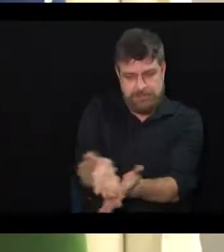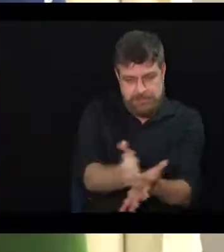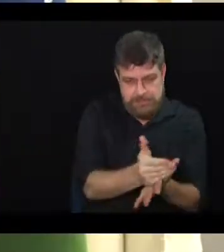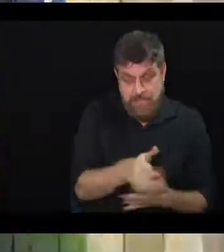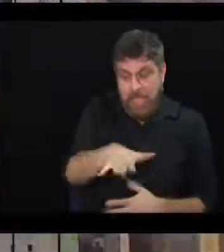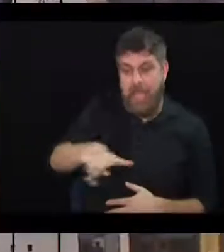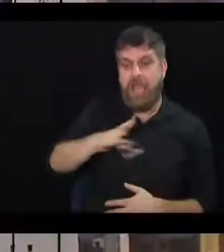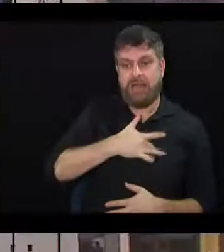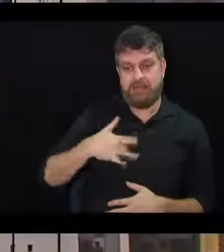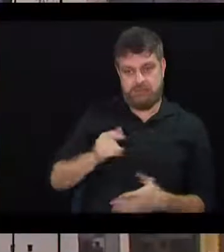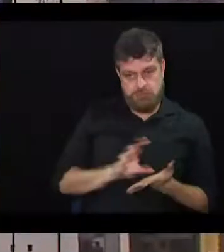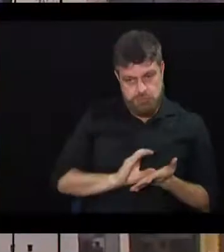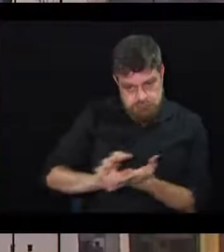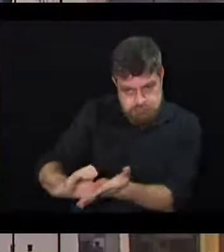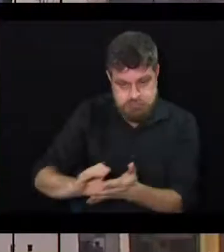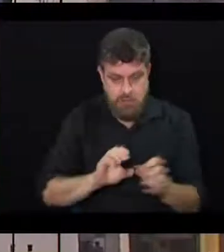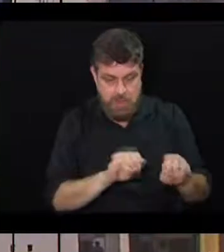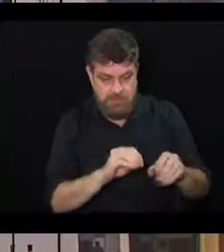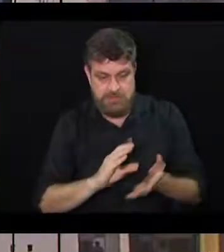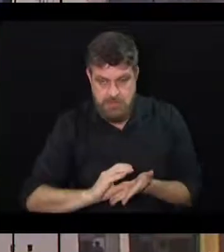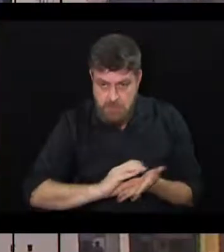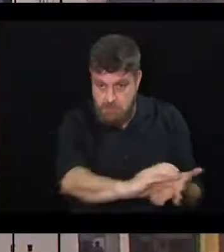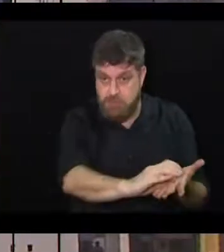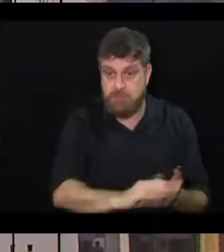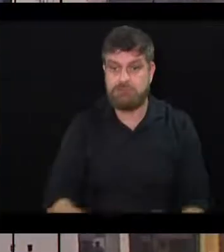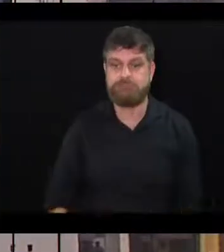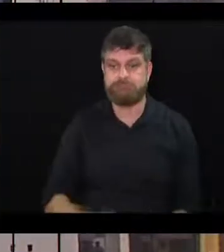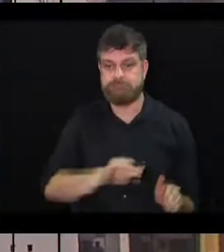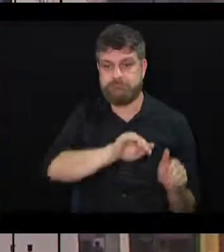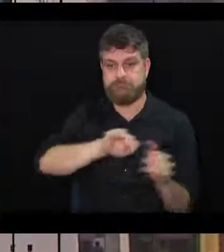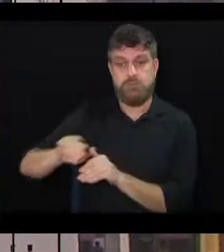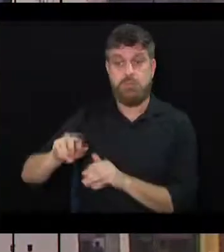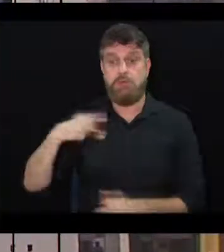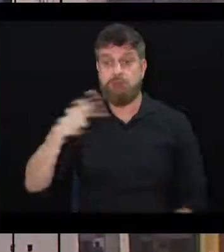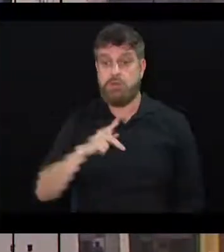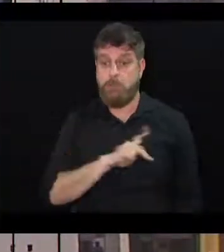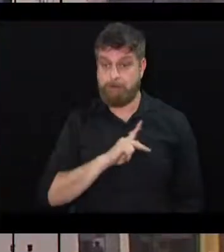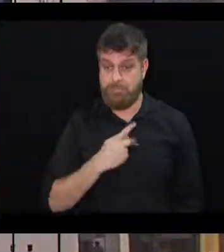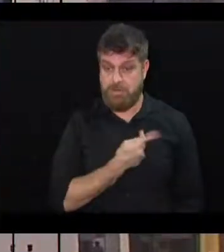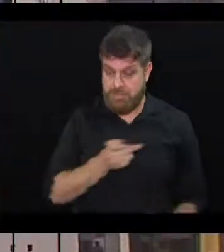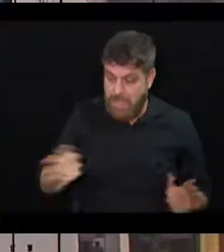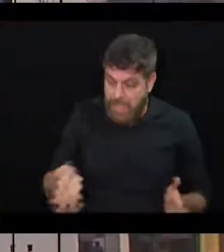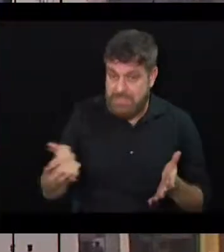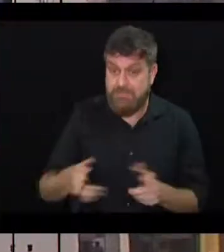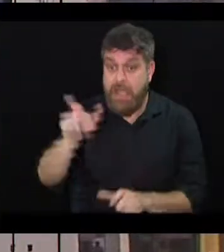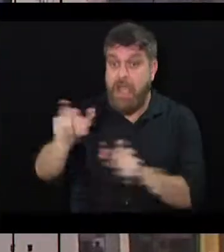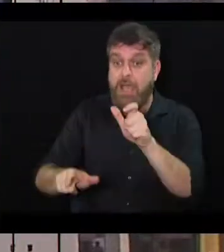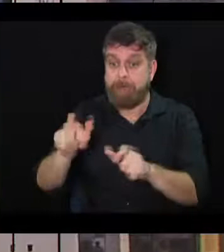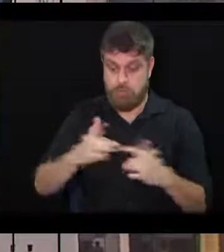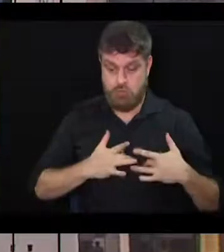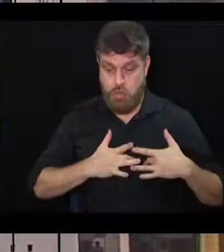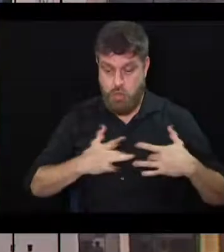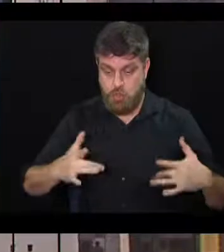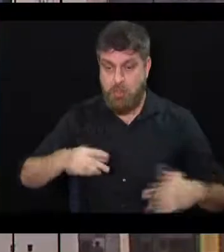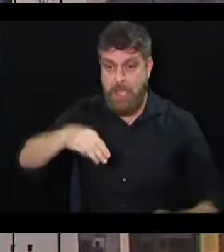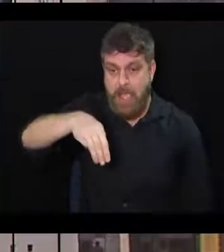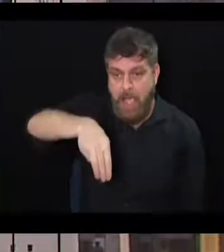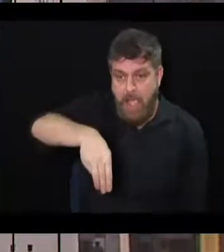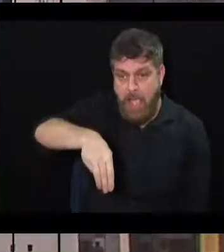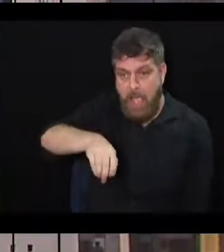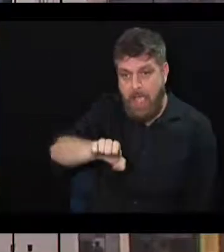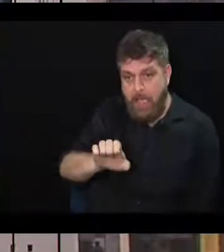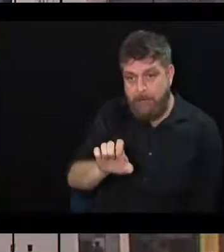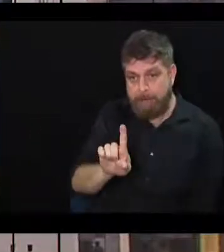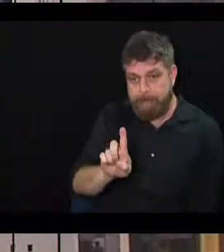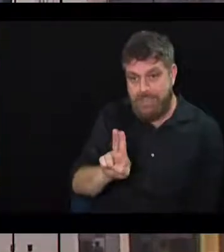saúde e educação. O vereador Paulo Haddad quer incentivar a doação de medula óssea e, para isso, apresentou